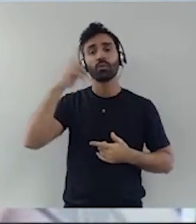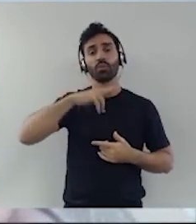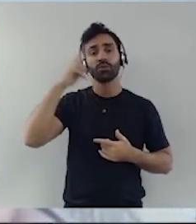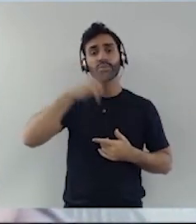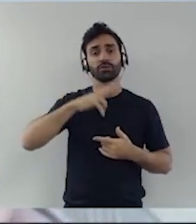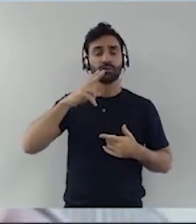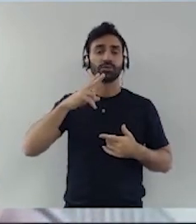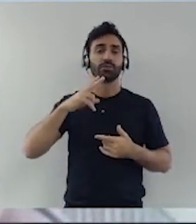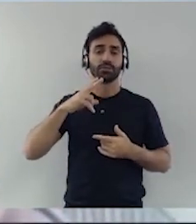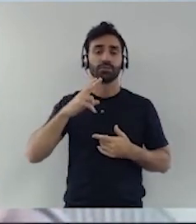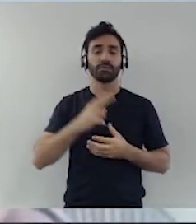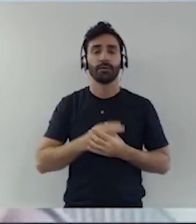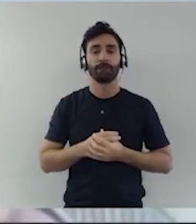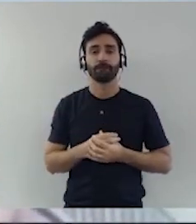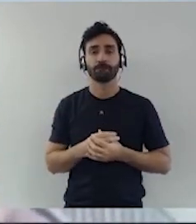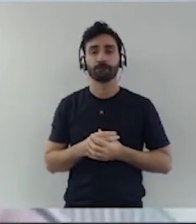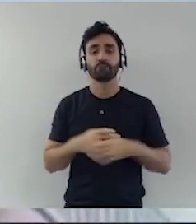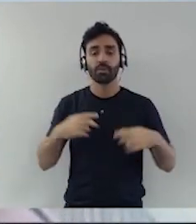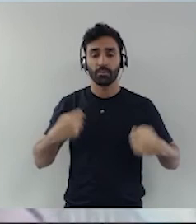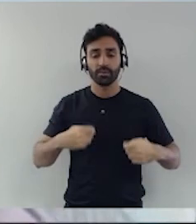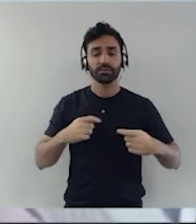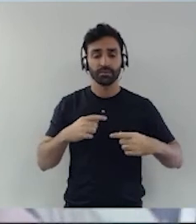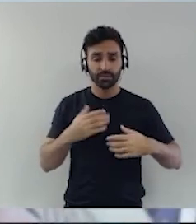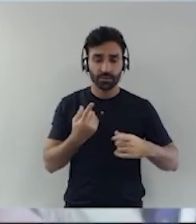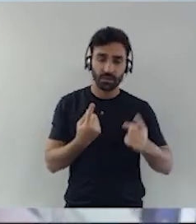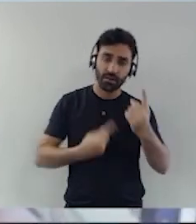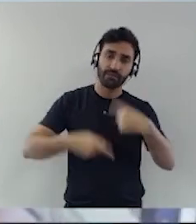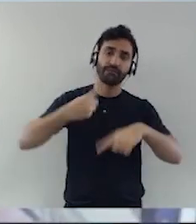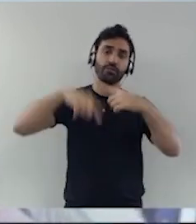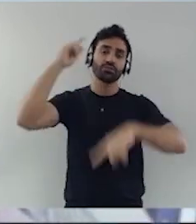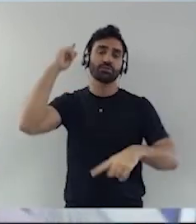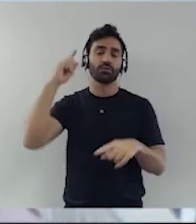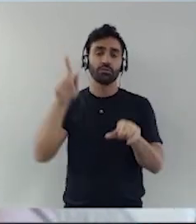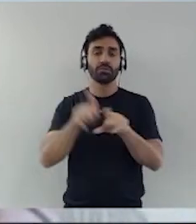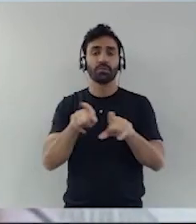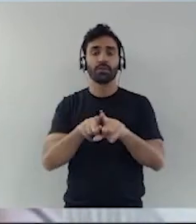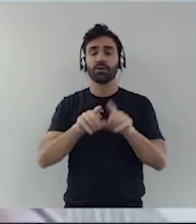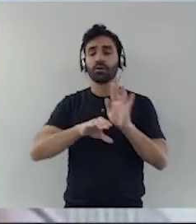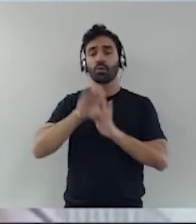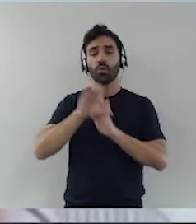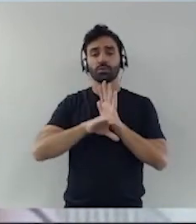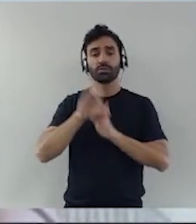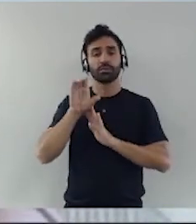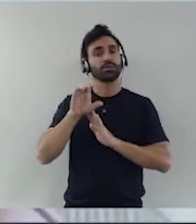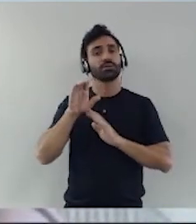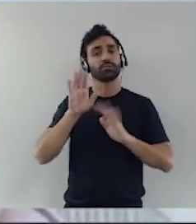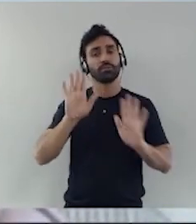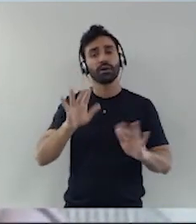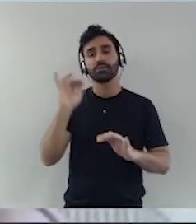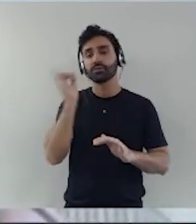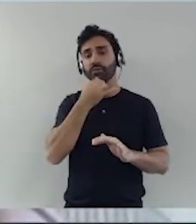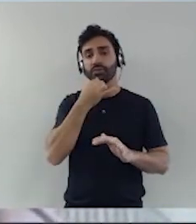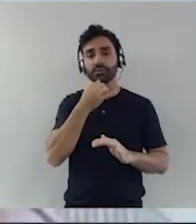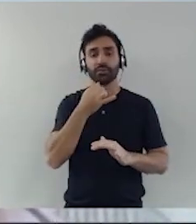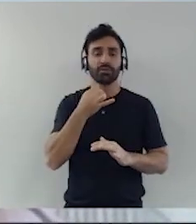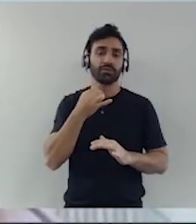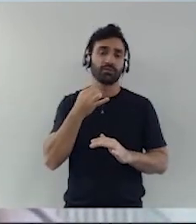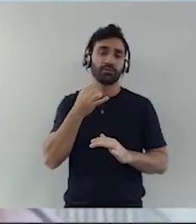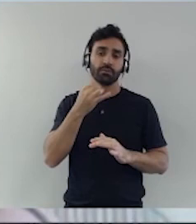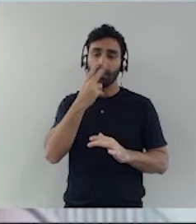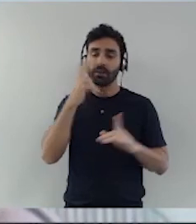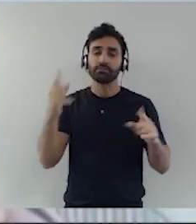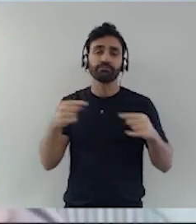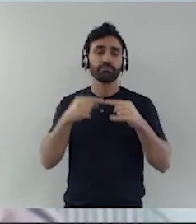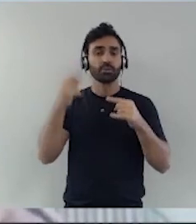se evoluir nesses mecanismos e conceitos que, infelizmente, culturalmente,